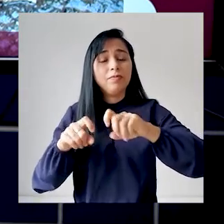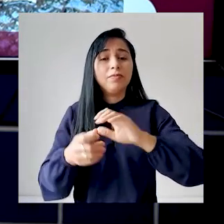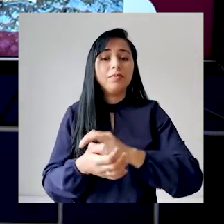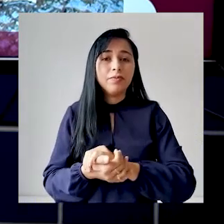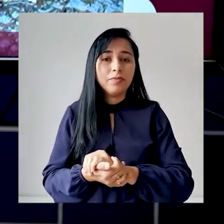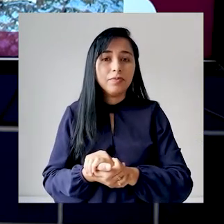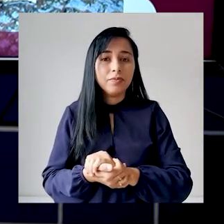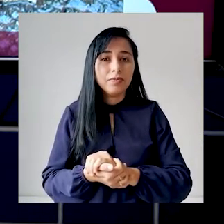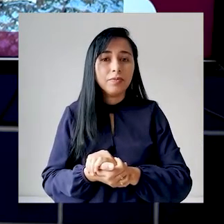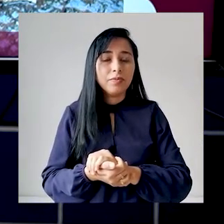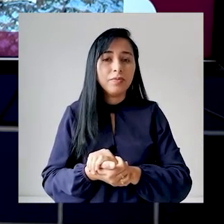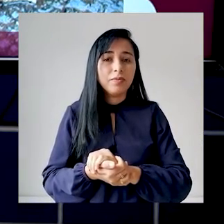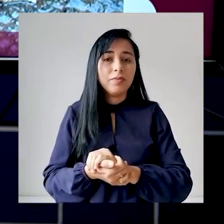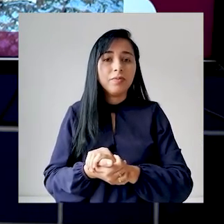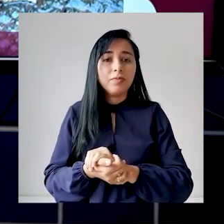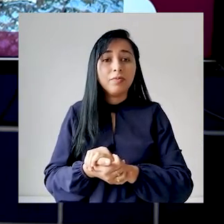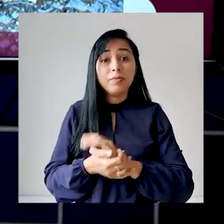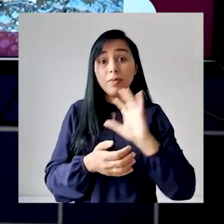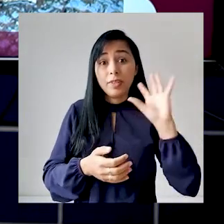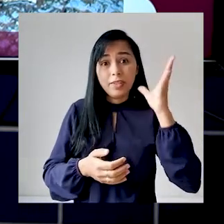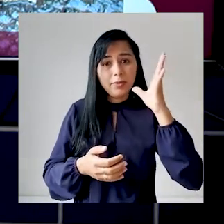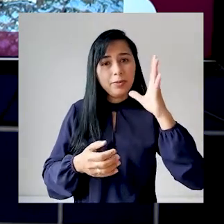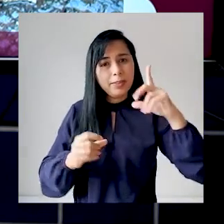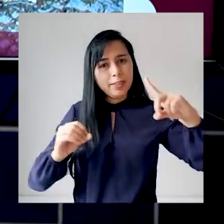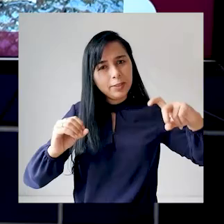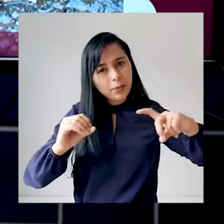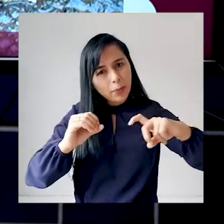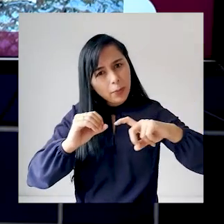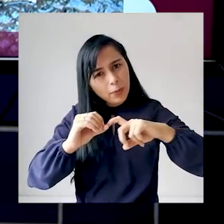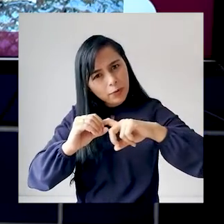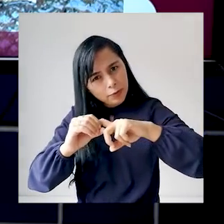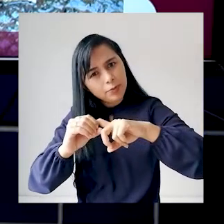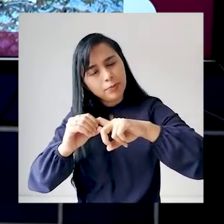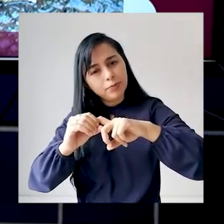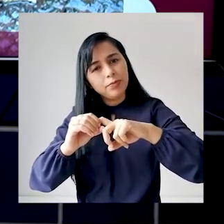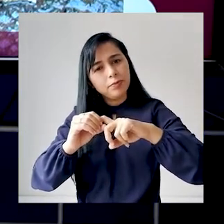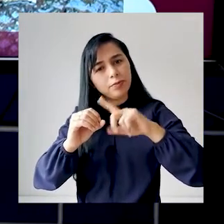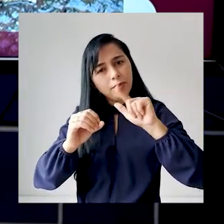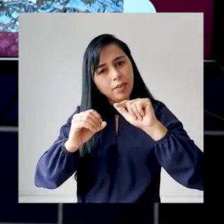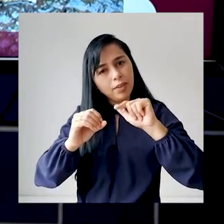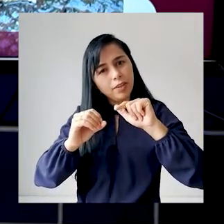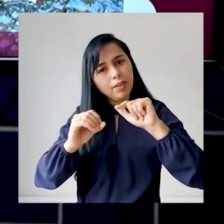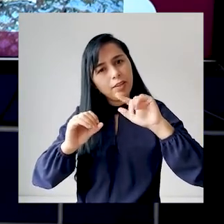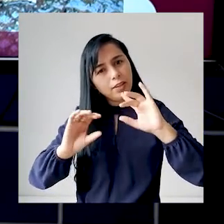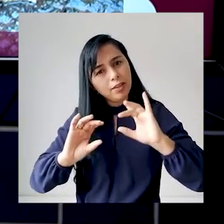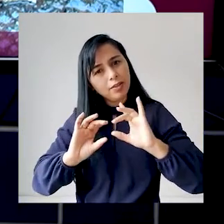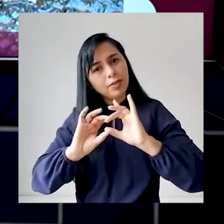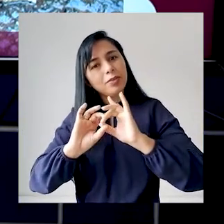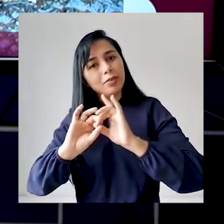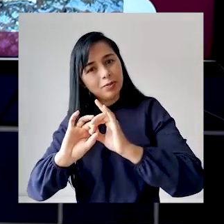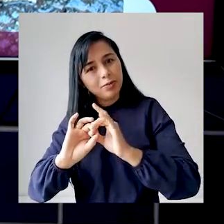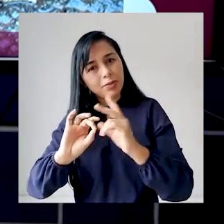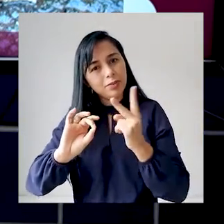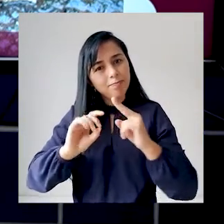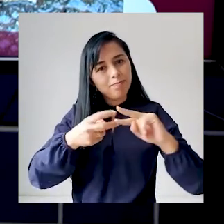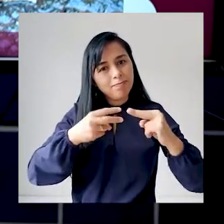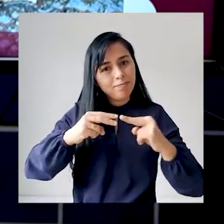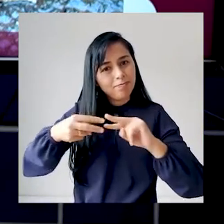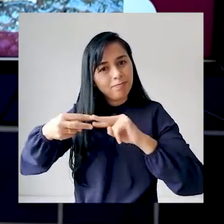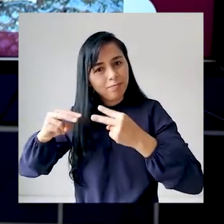sexual em si, para que haja a fecundação, que é a união desses dois